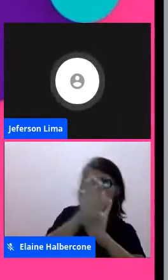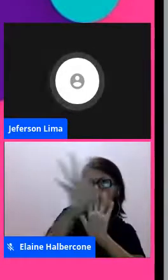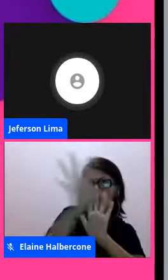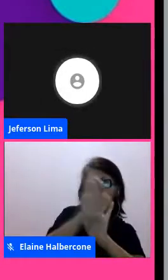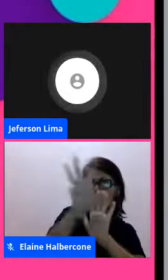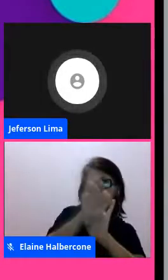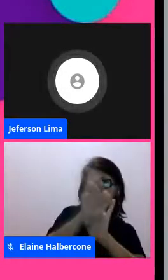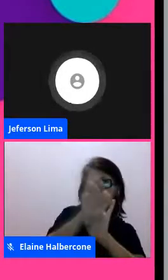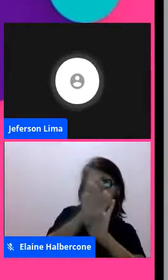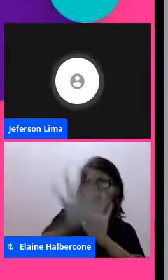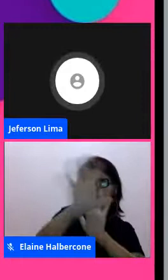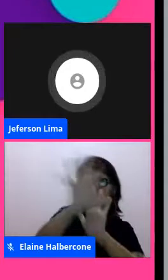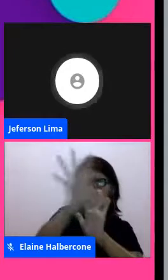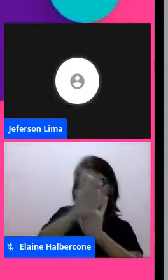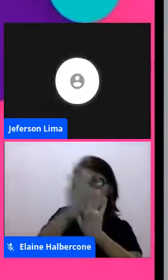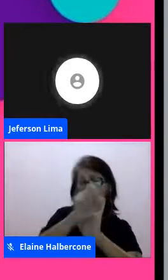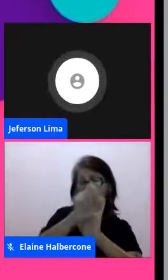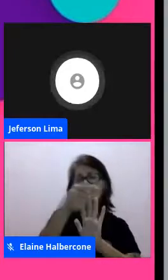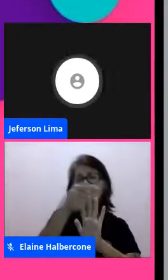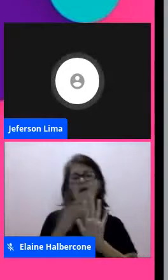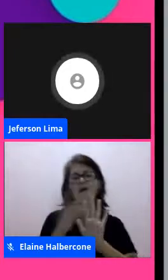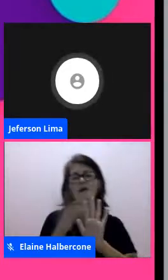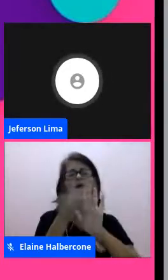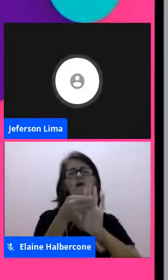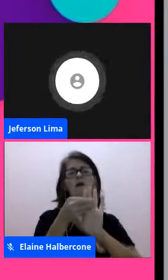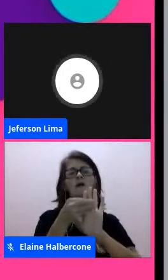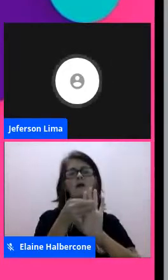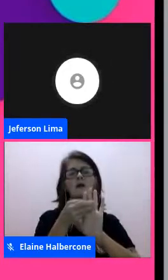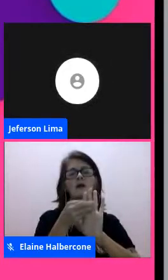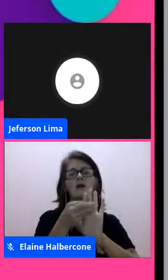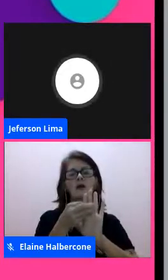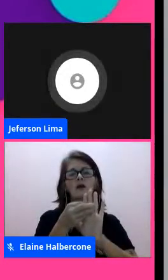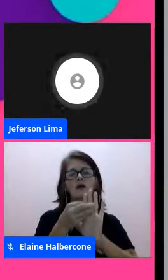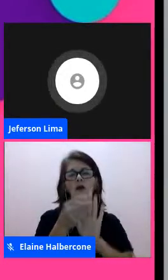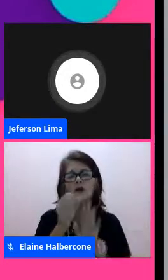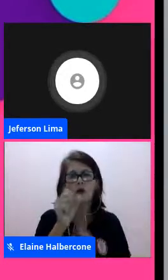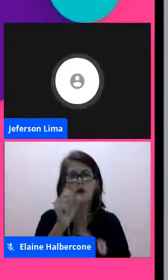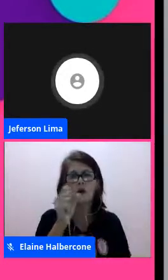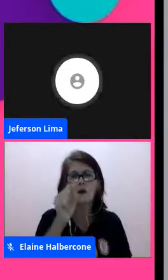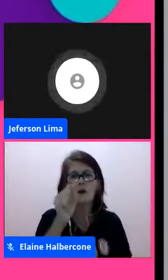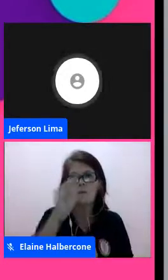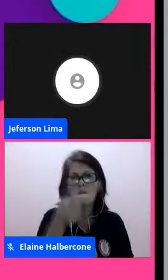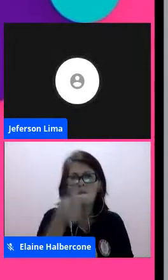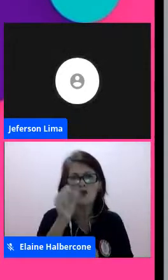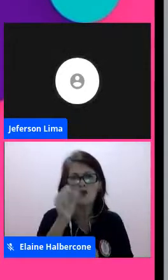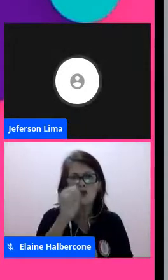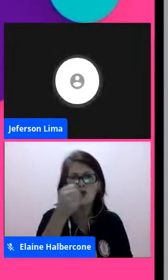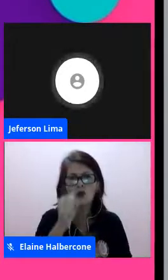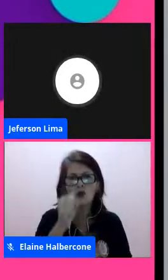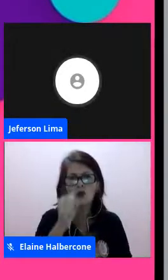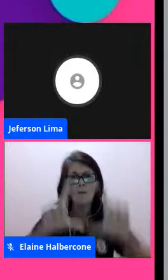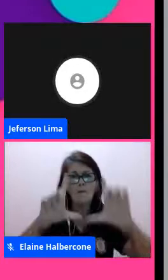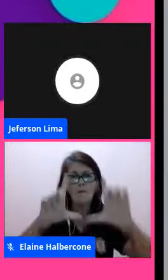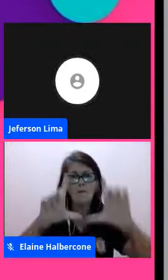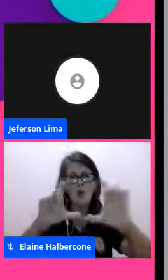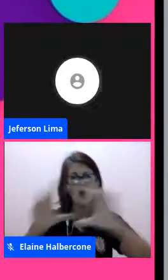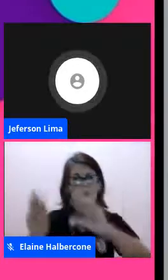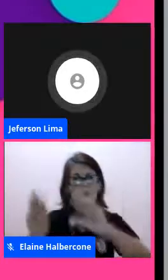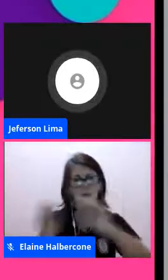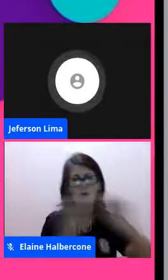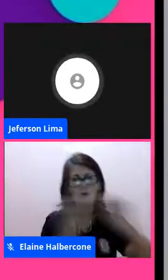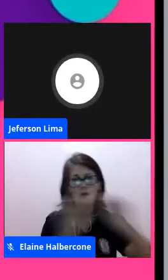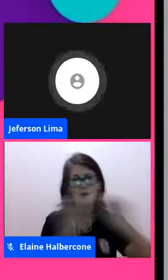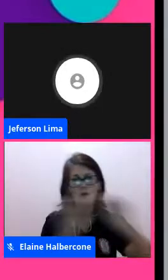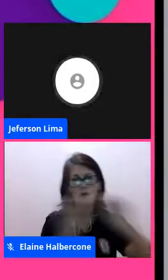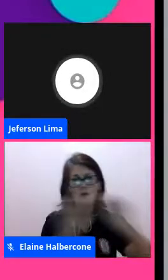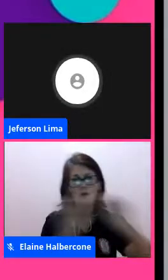e acessar. Se eu transmitir aqui meio segundo que vocês tiram um print, vocês conseguem fazer isso aí de boa. De boa, de boa mesmo. Eu posso